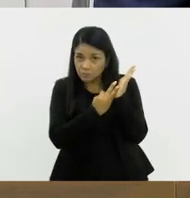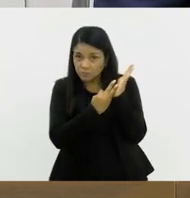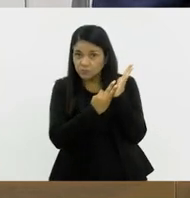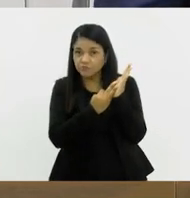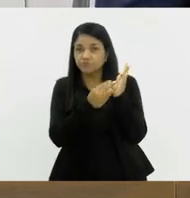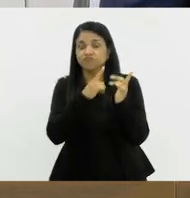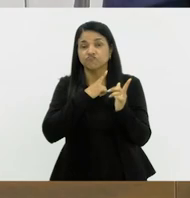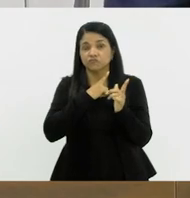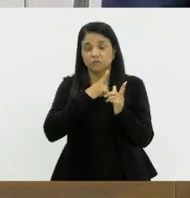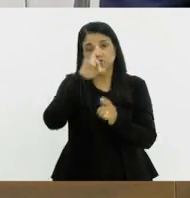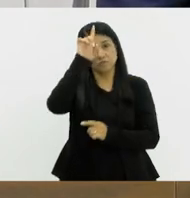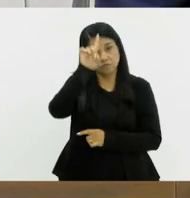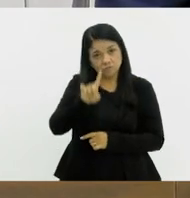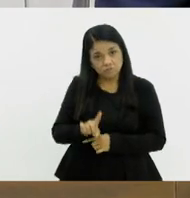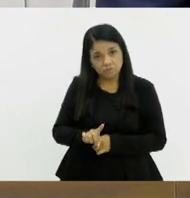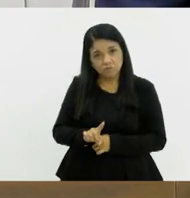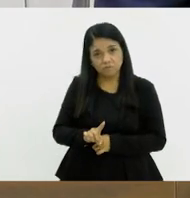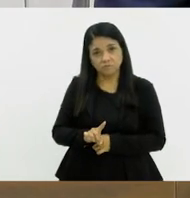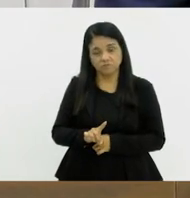uma direção